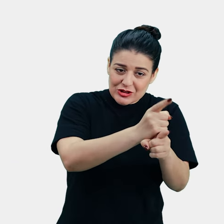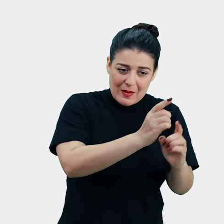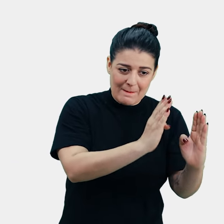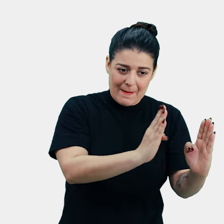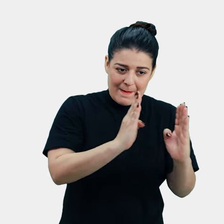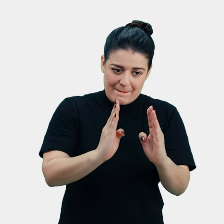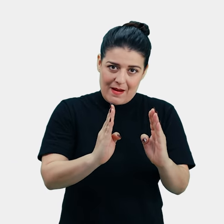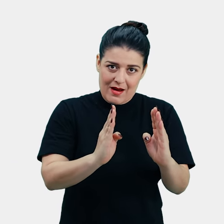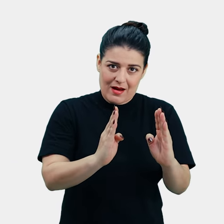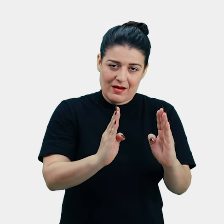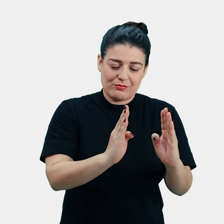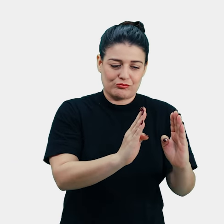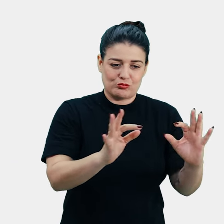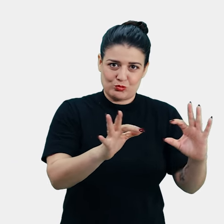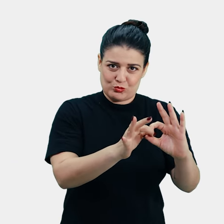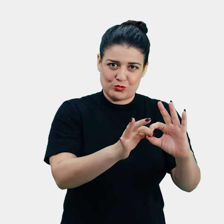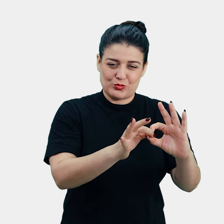estão em vá.